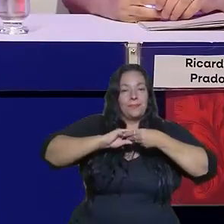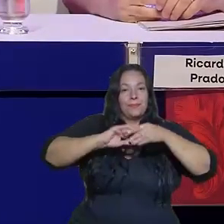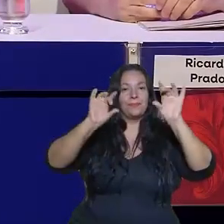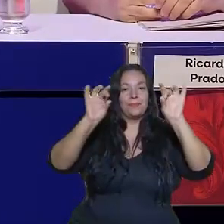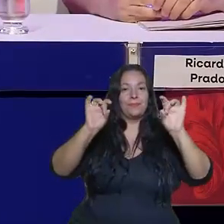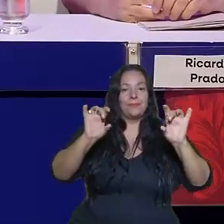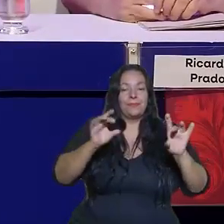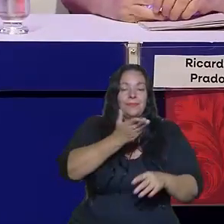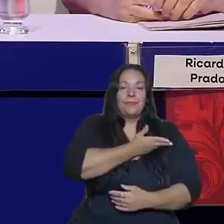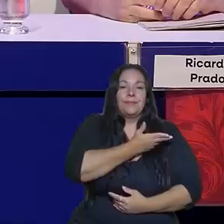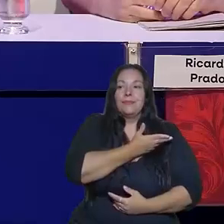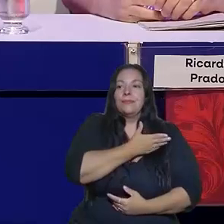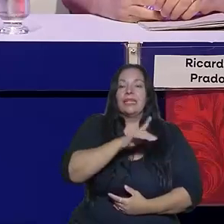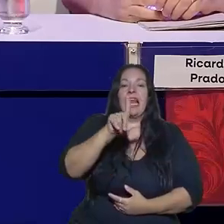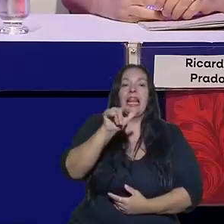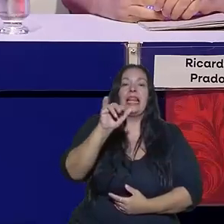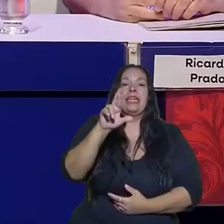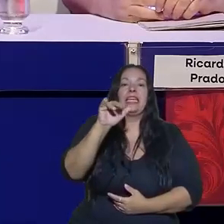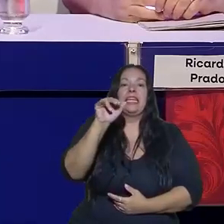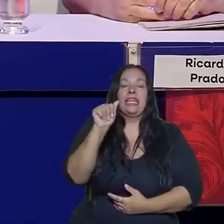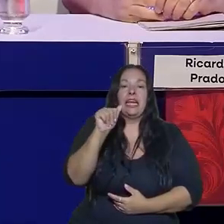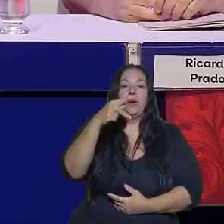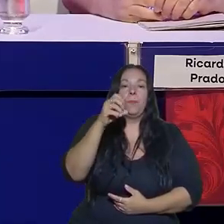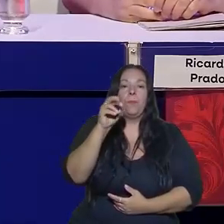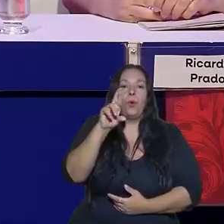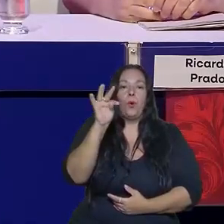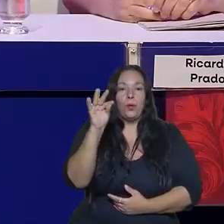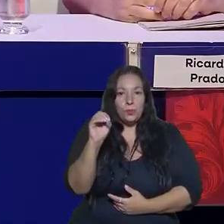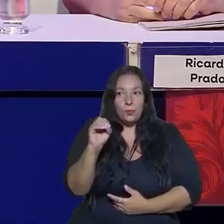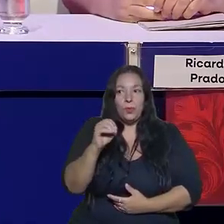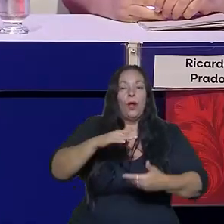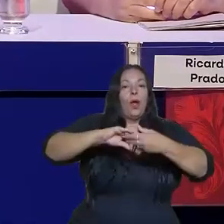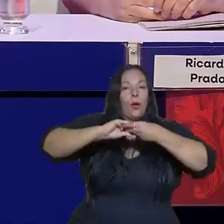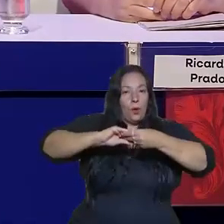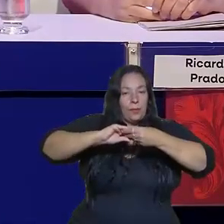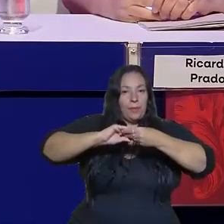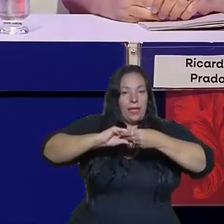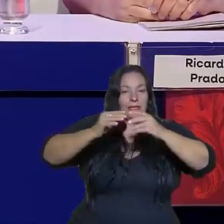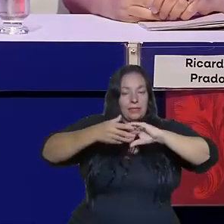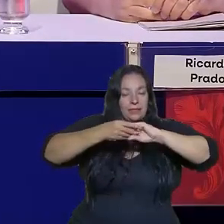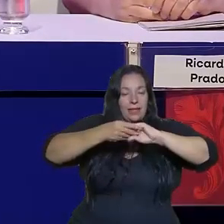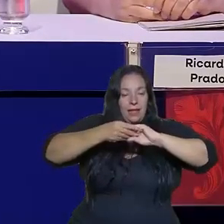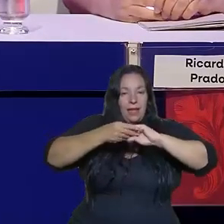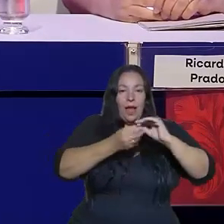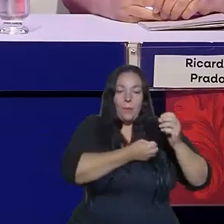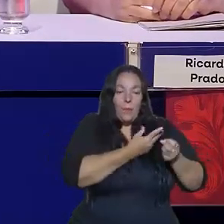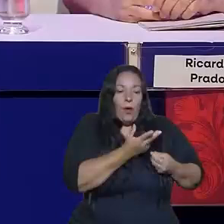minha querida amiga Líria Porto. E, ao cumprimentá-la, cumprimento a poeta Líria Porto,